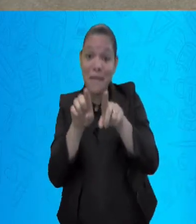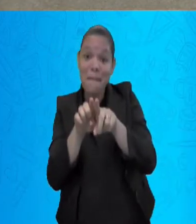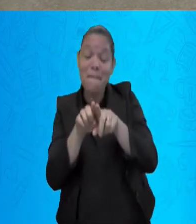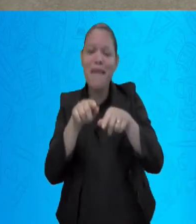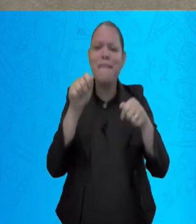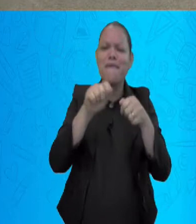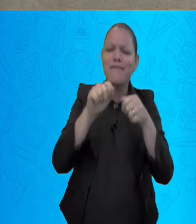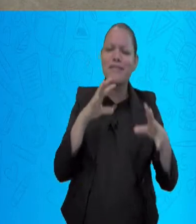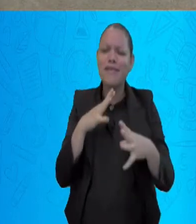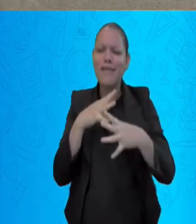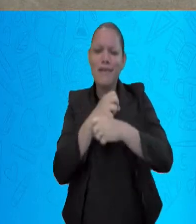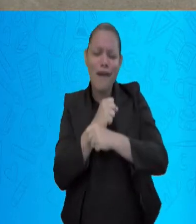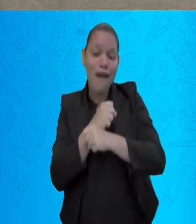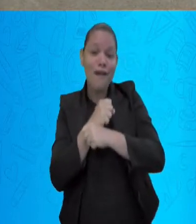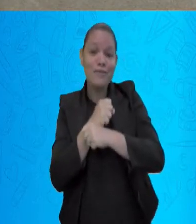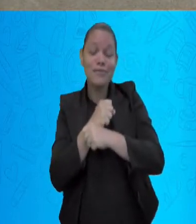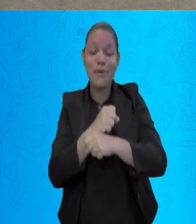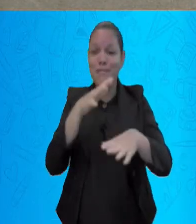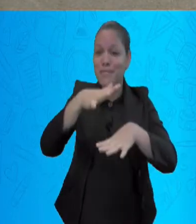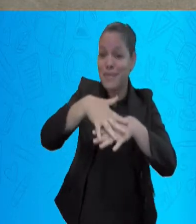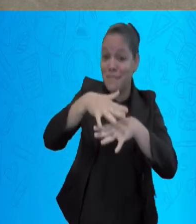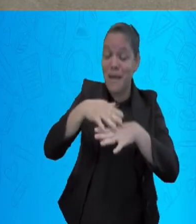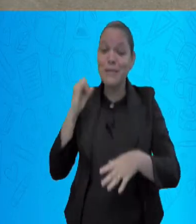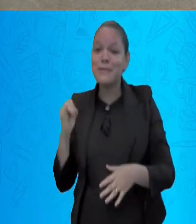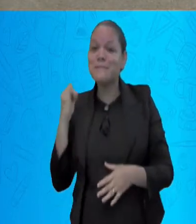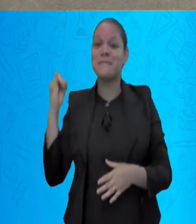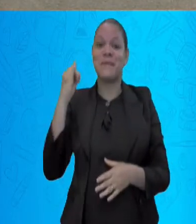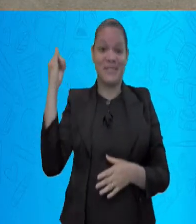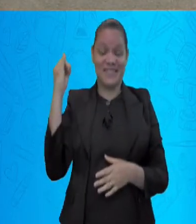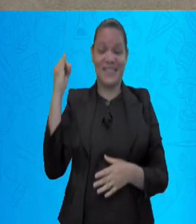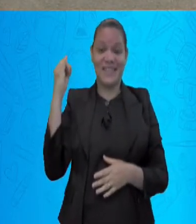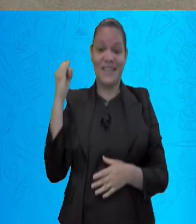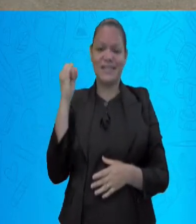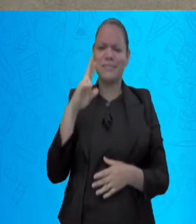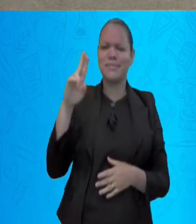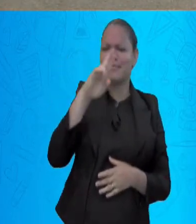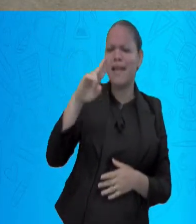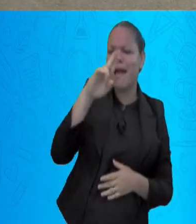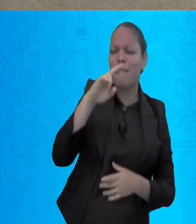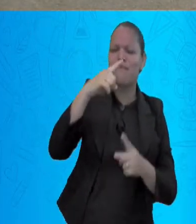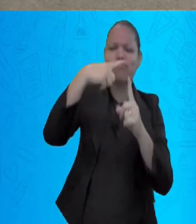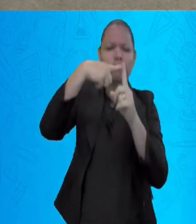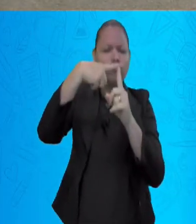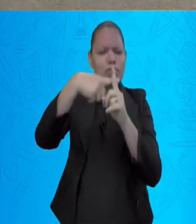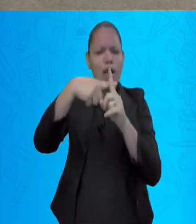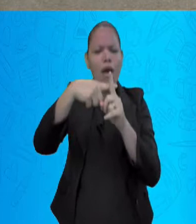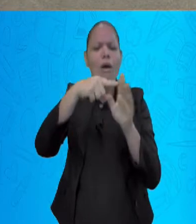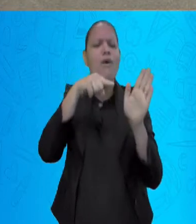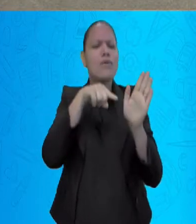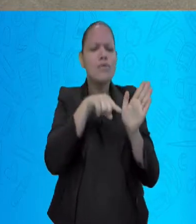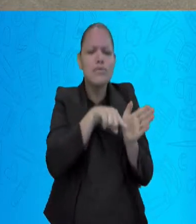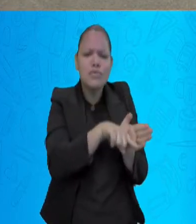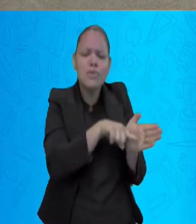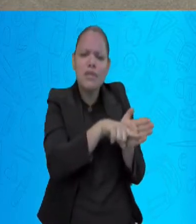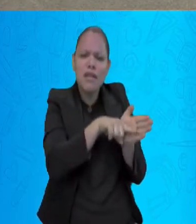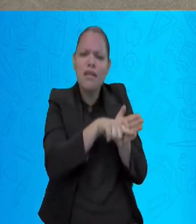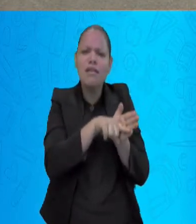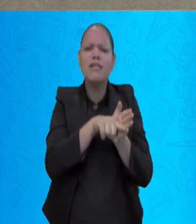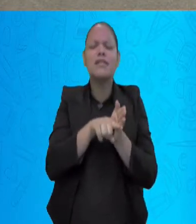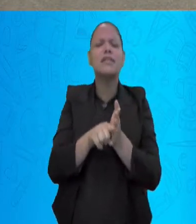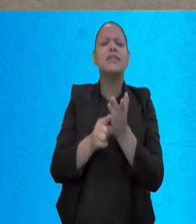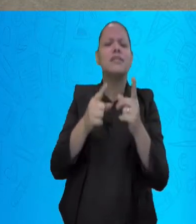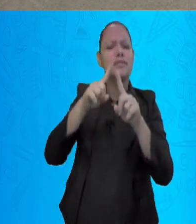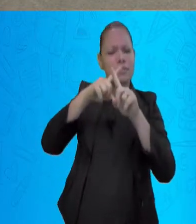as operações fundamentais de matemática. Podemos usar ele para fazer adição, subtração, a multiplicação